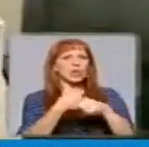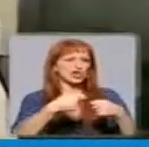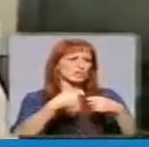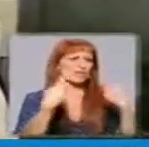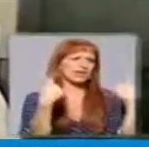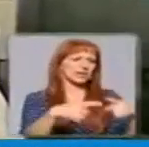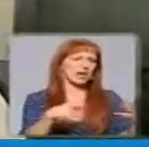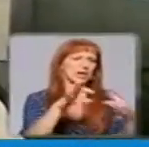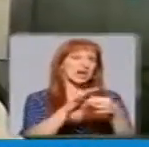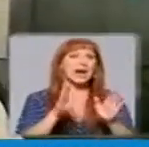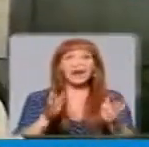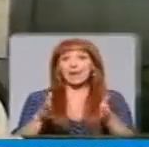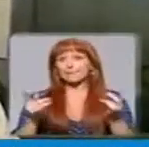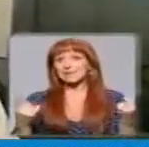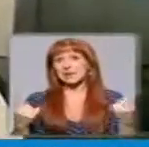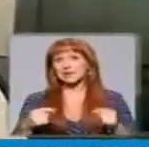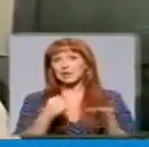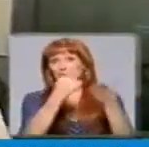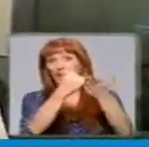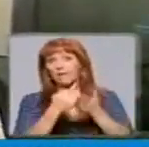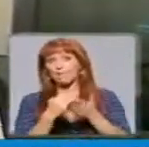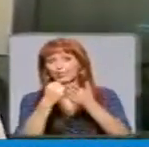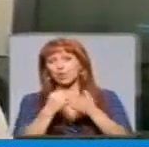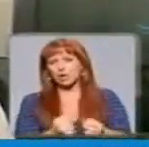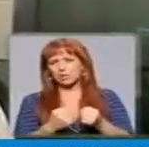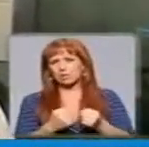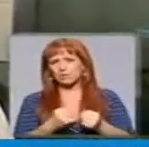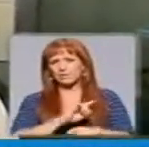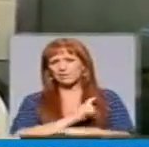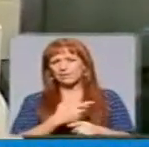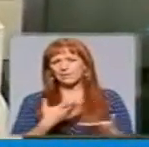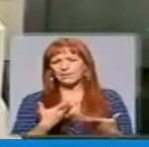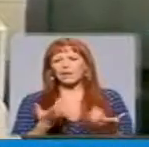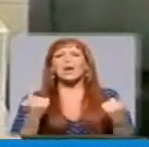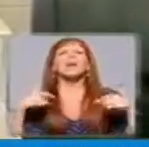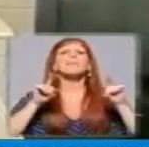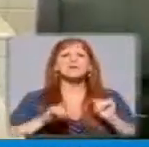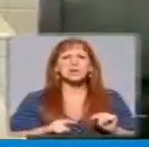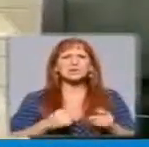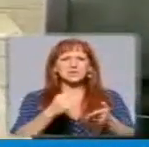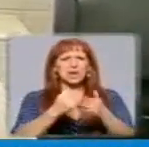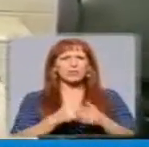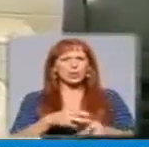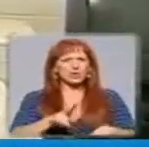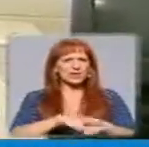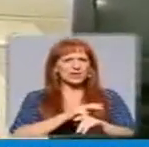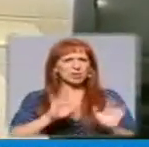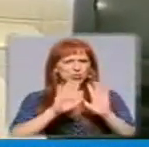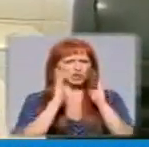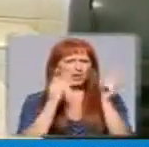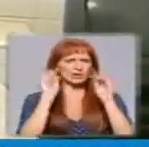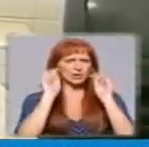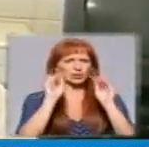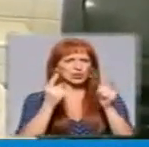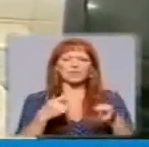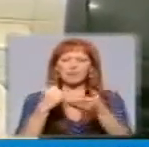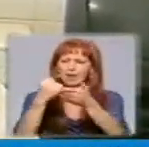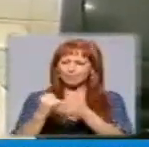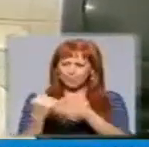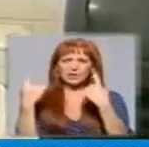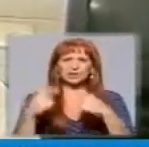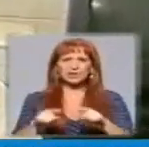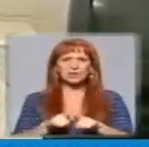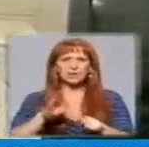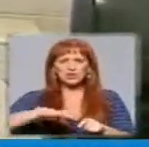despesas e portanto é preciso termos um dos apoios consolidados mas temos o apoio da direção-geral de educação temos o apoio